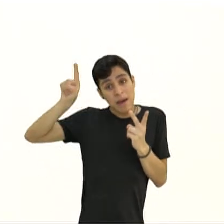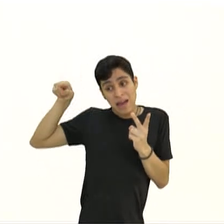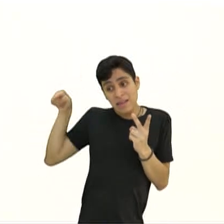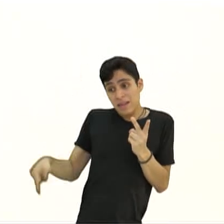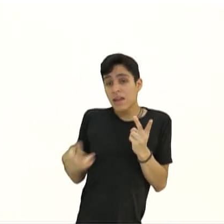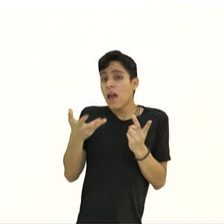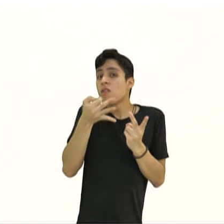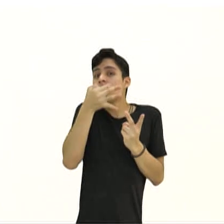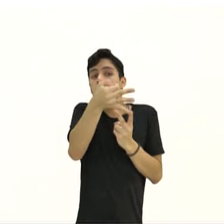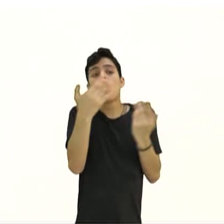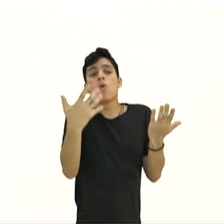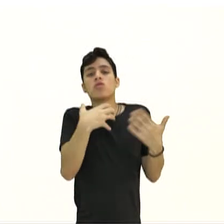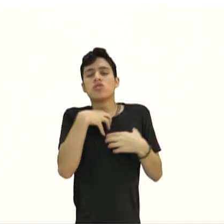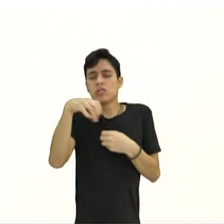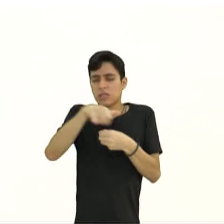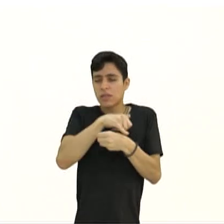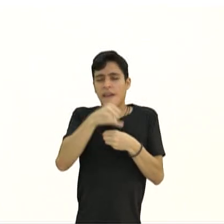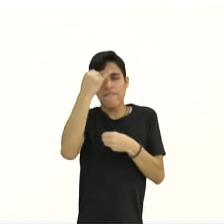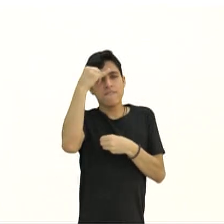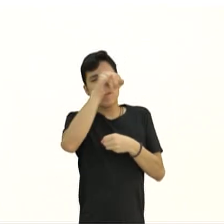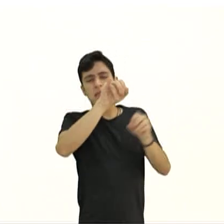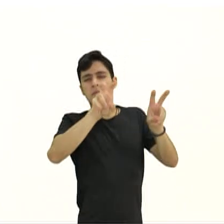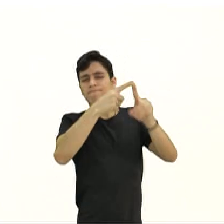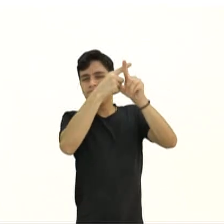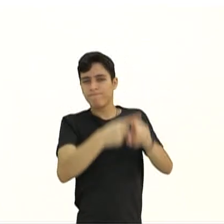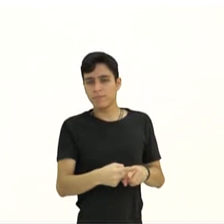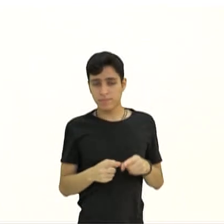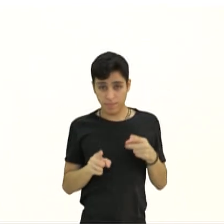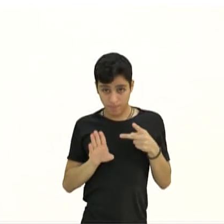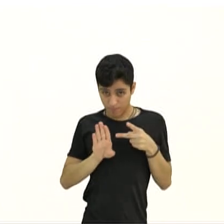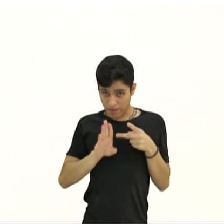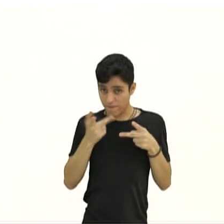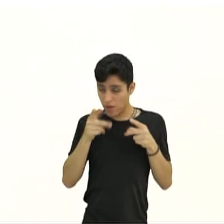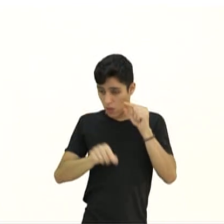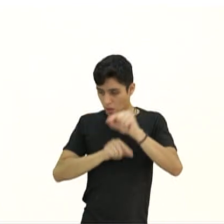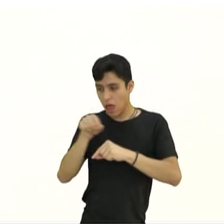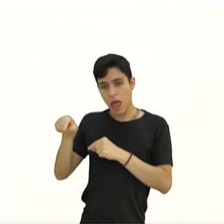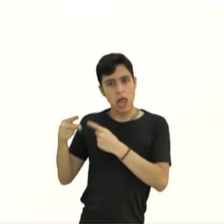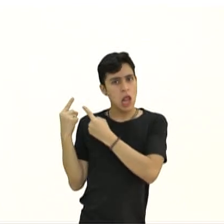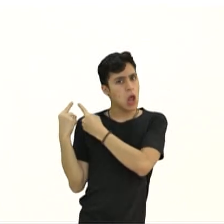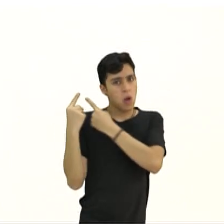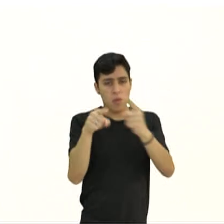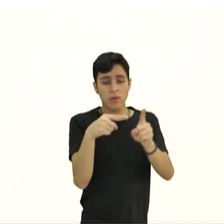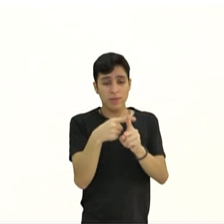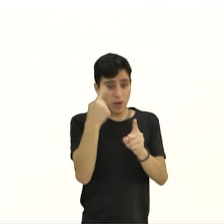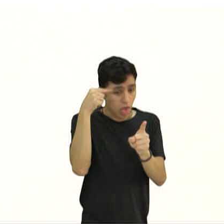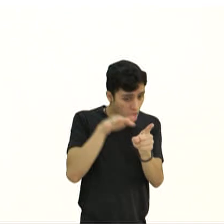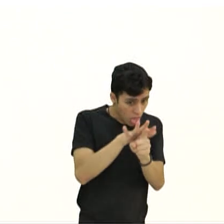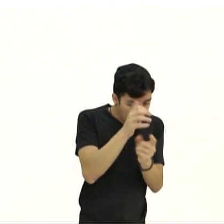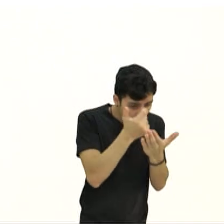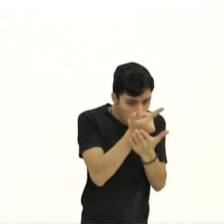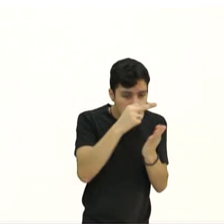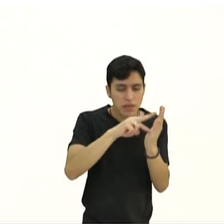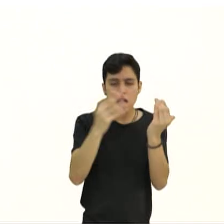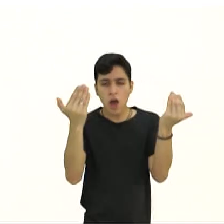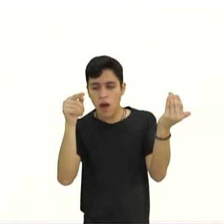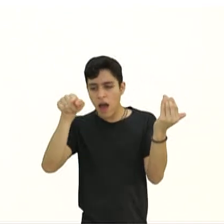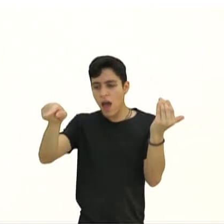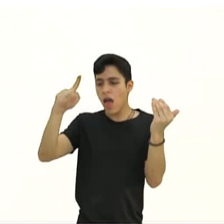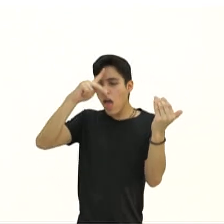evitá-lo. B. O posicionamento é contrário, pois o consumismo é comparado a uma atitude de